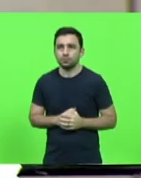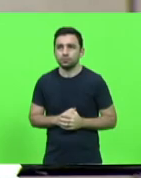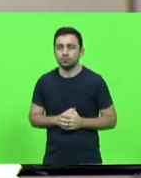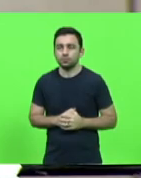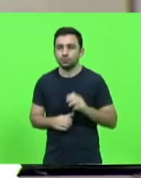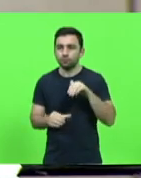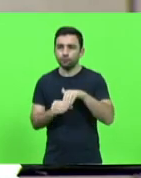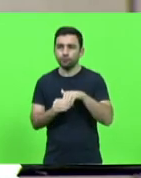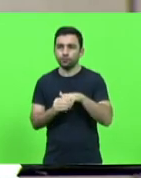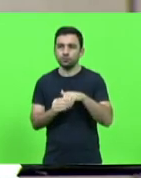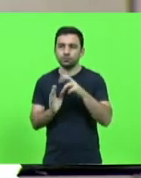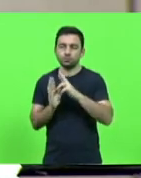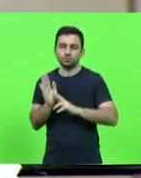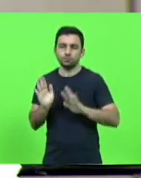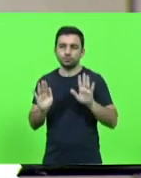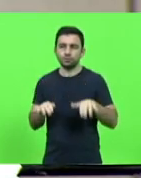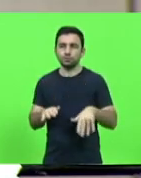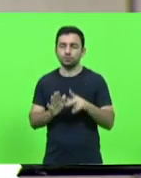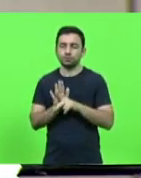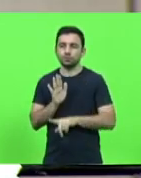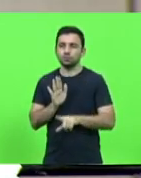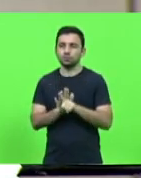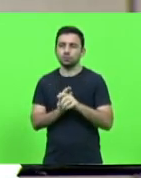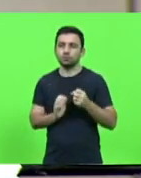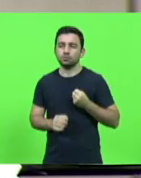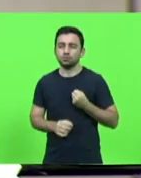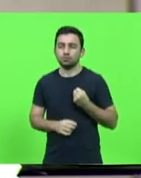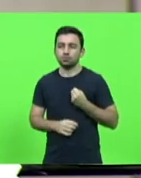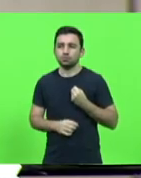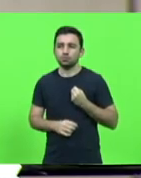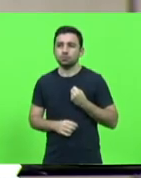Votação. Votação e redação final do projeto de lei número